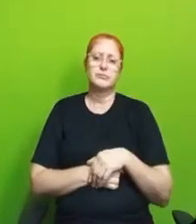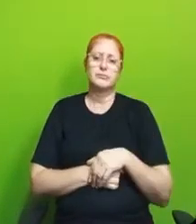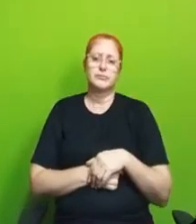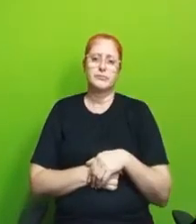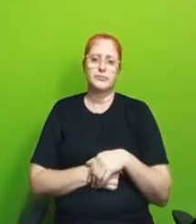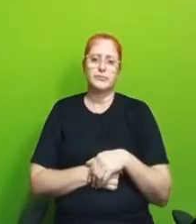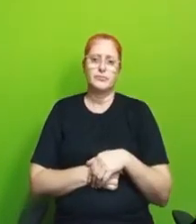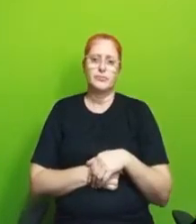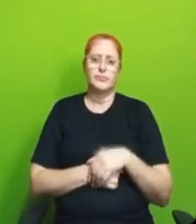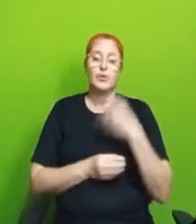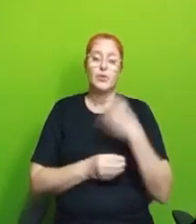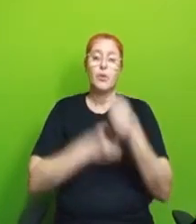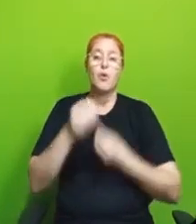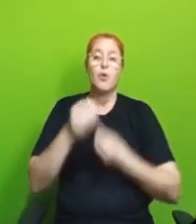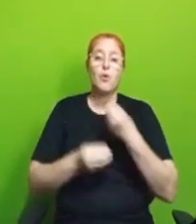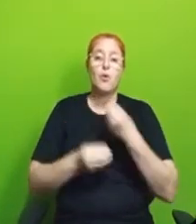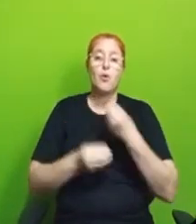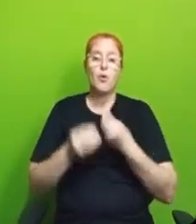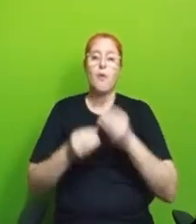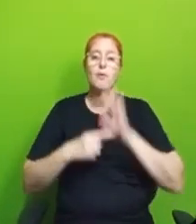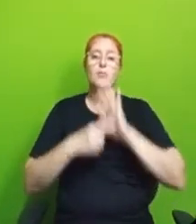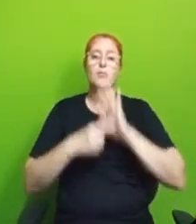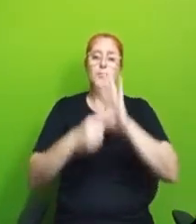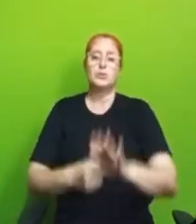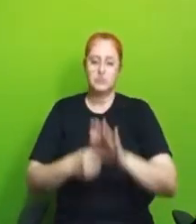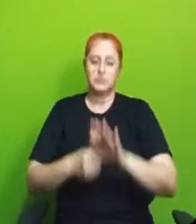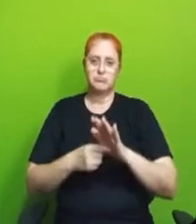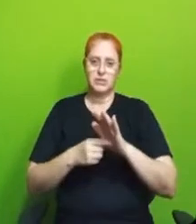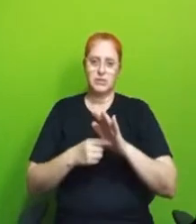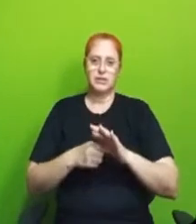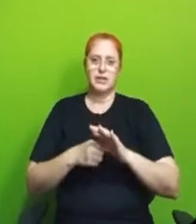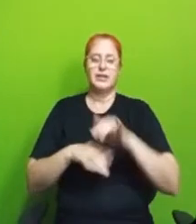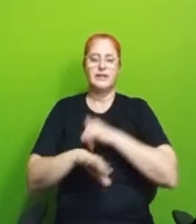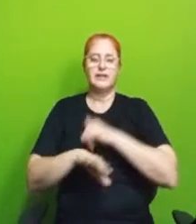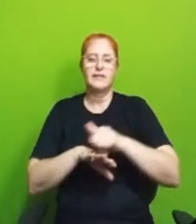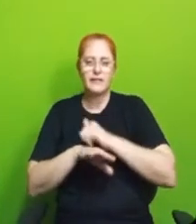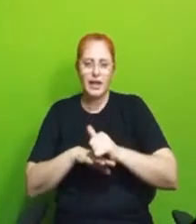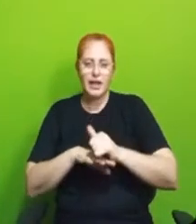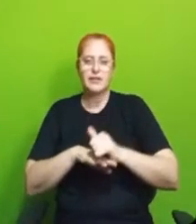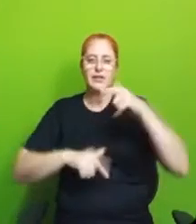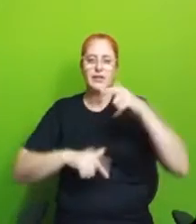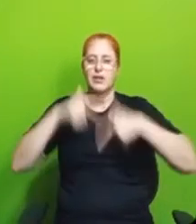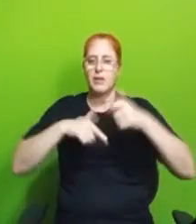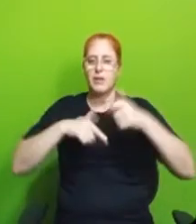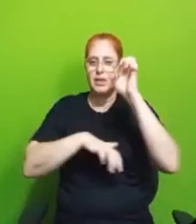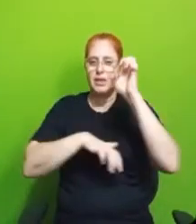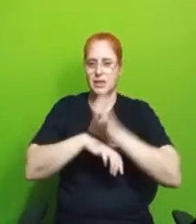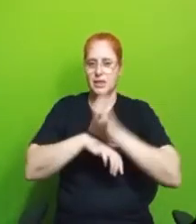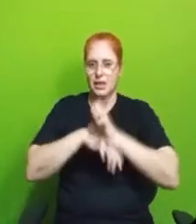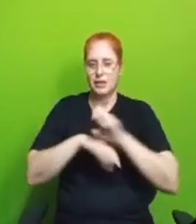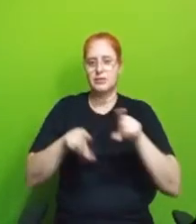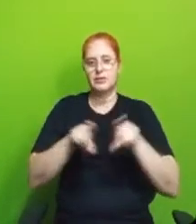como isso revelava justamente essas tendências, né, da ação do Estado em contextos precários como o nosso.